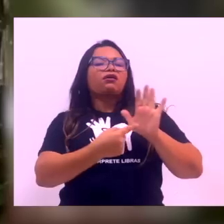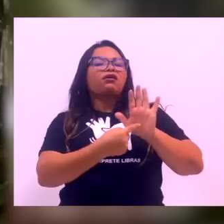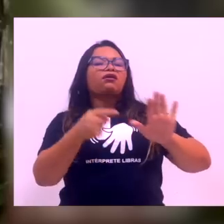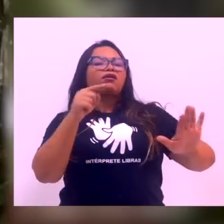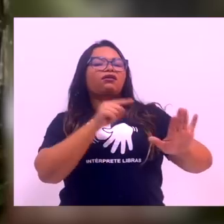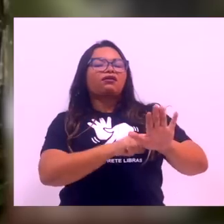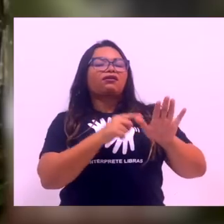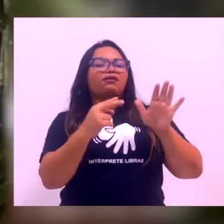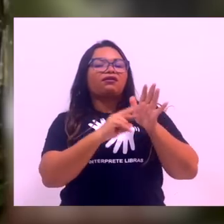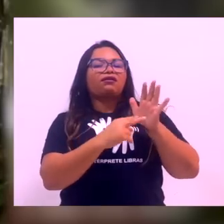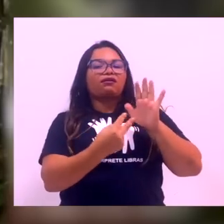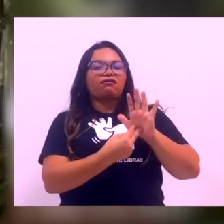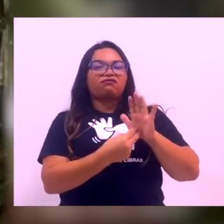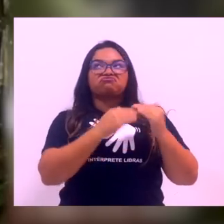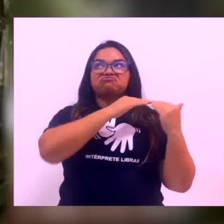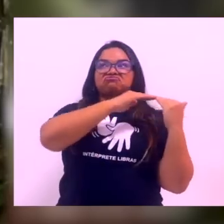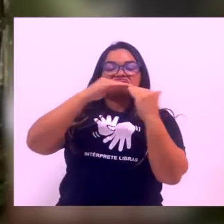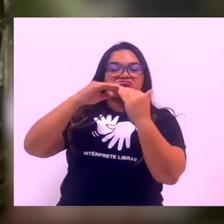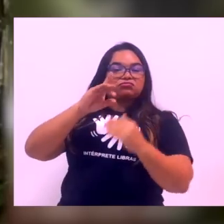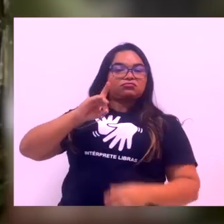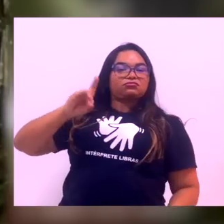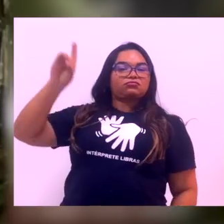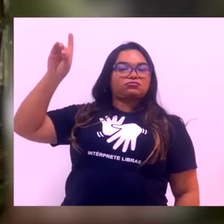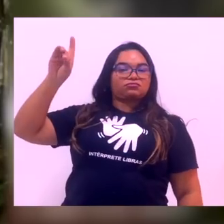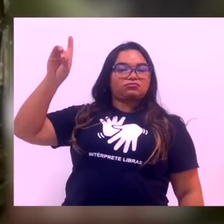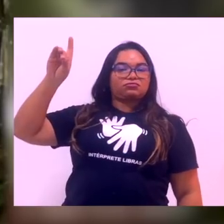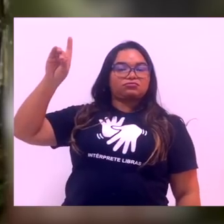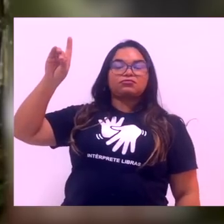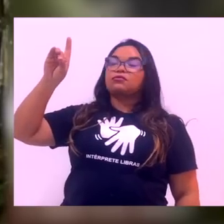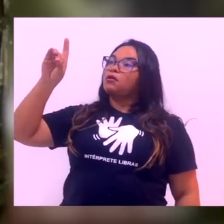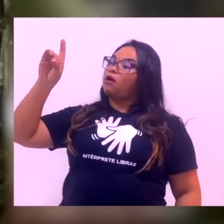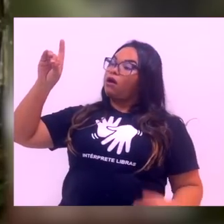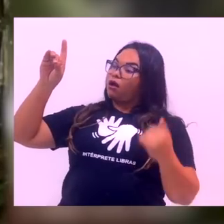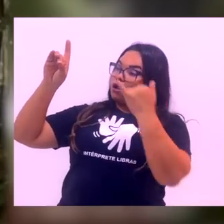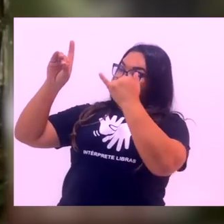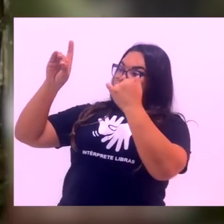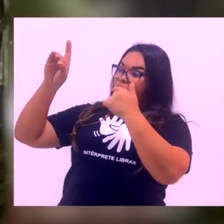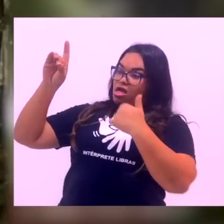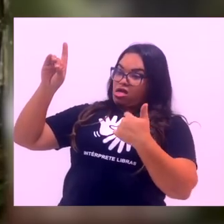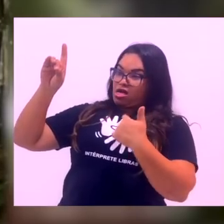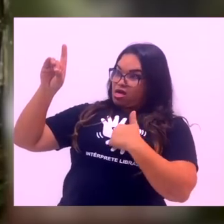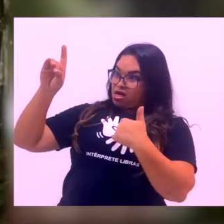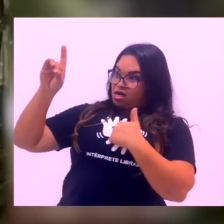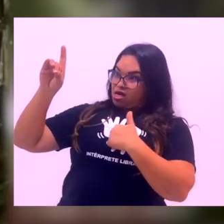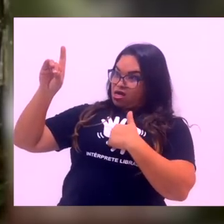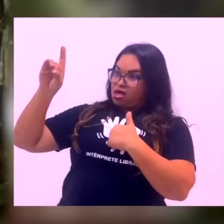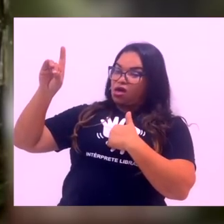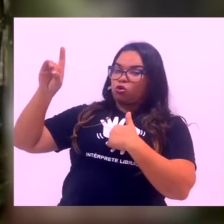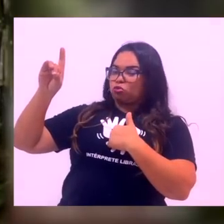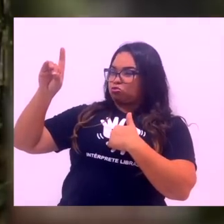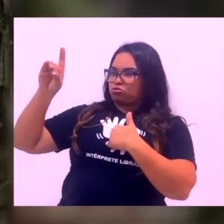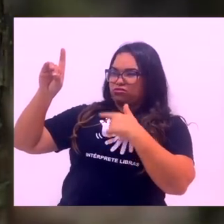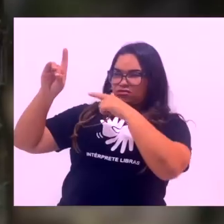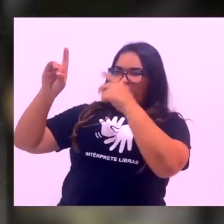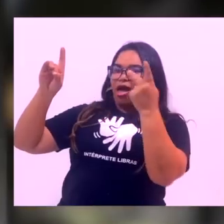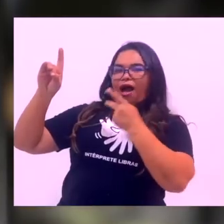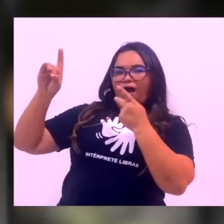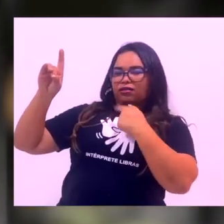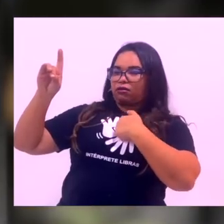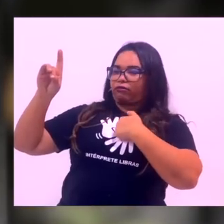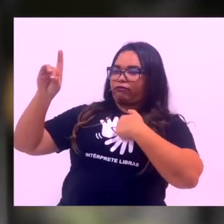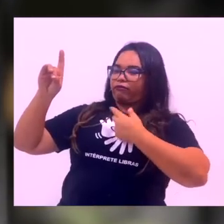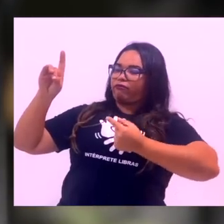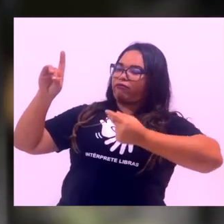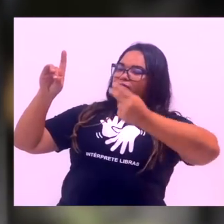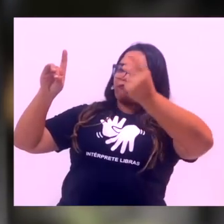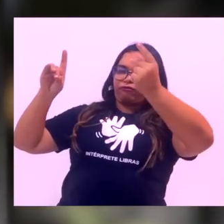pés. O que ele estava dizendo? O que ele estava dizendo quando ele fez isso? Ele estava desafiando o Deus dos céus. Ele estava